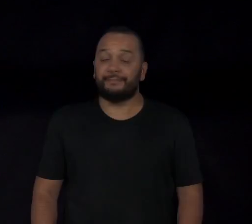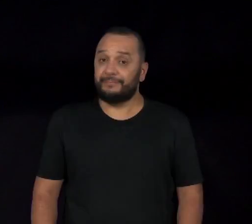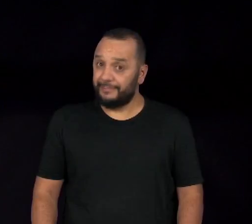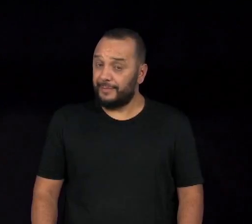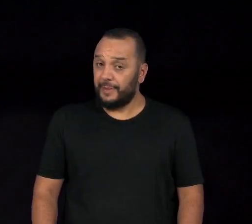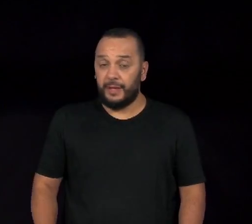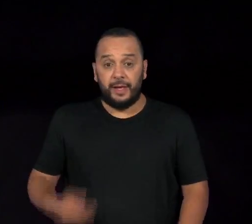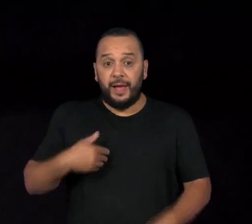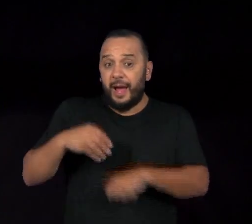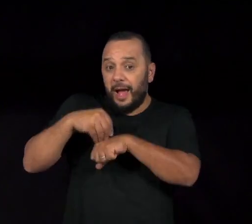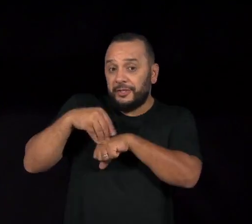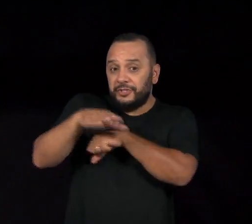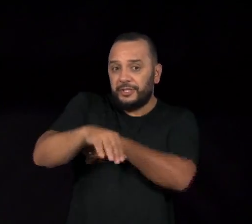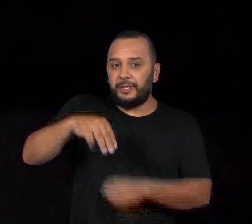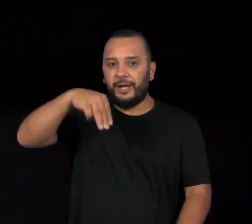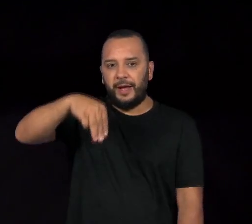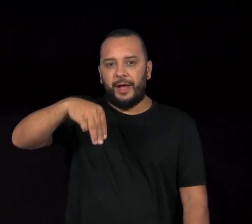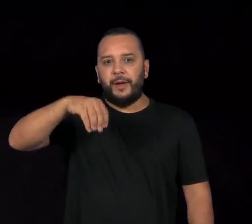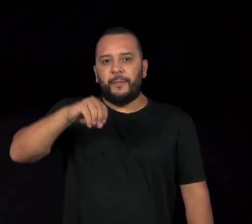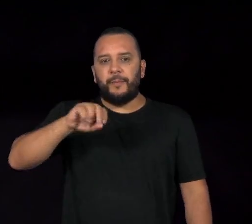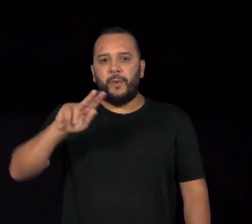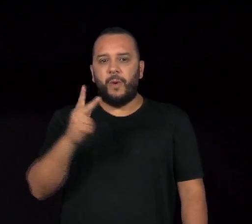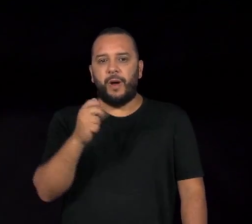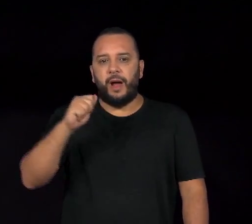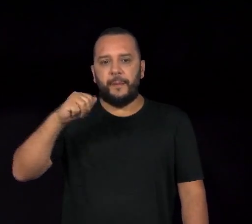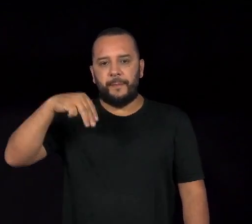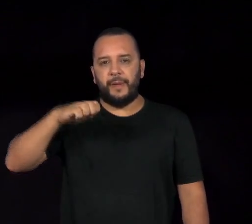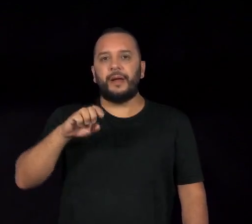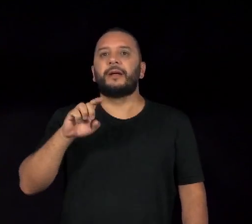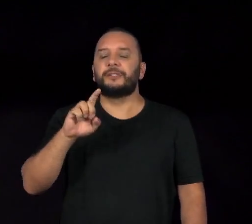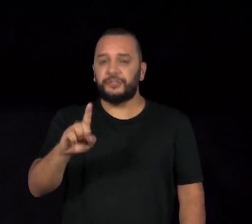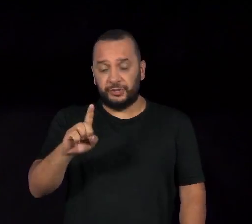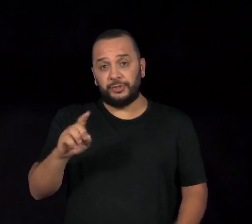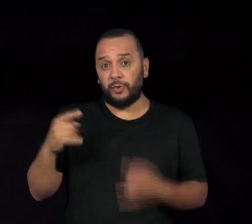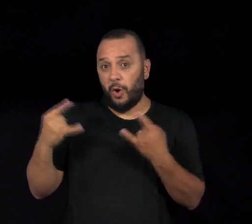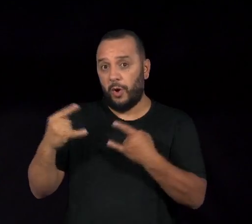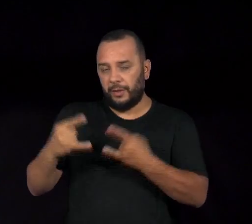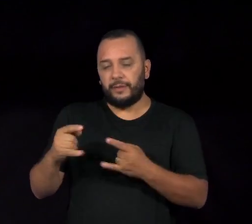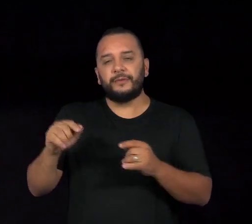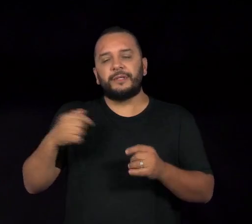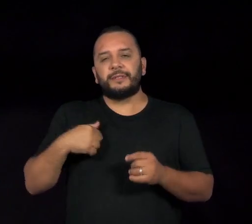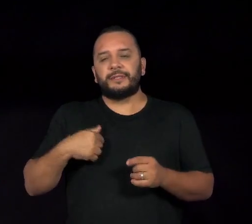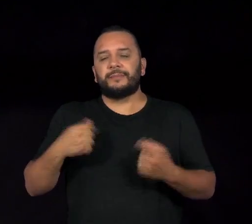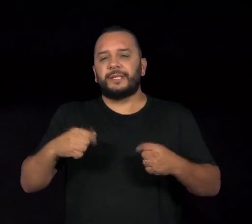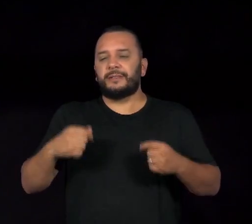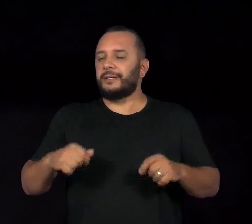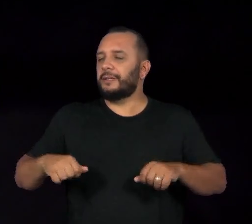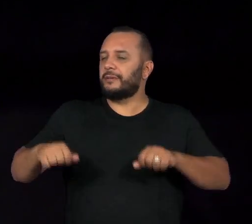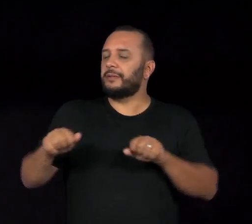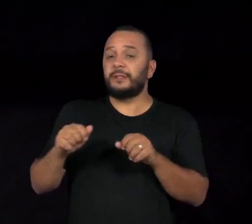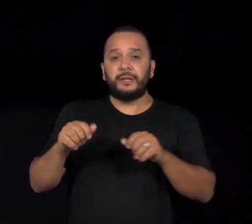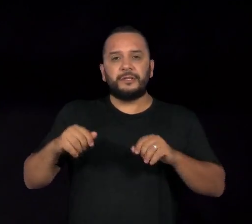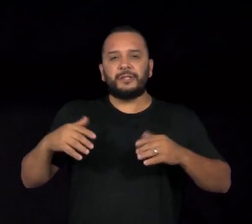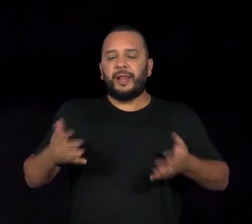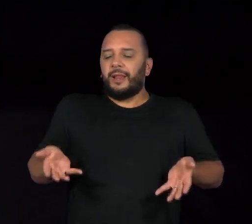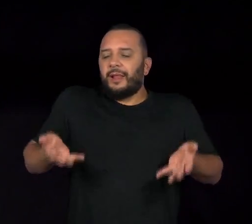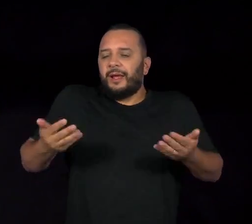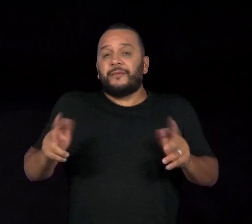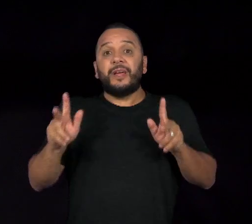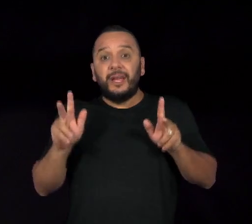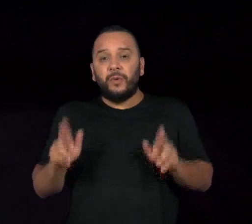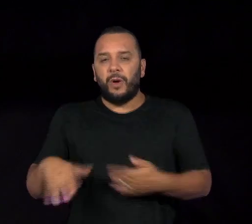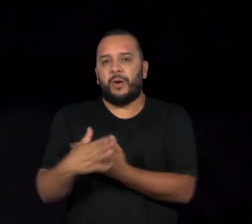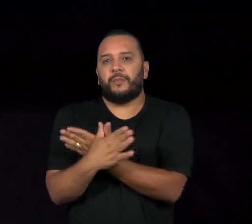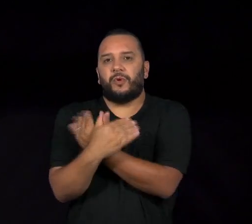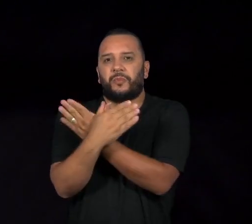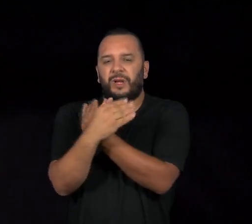A dica é de Muhammad Ali, lenda do boxe. Flutue como uma borboleta e ferroe como uma abelha. O